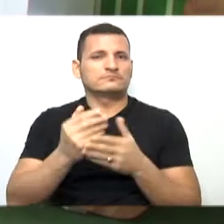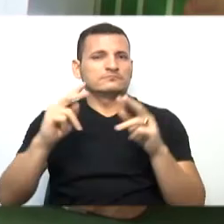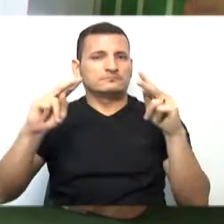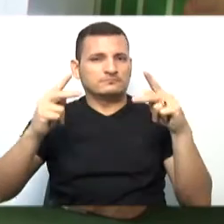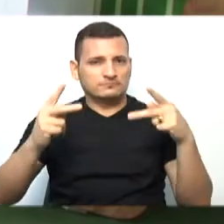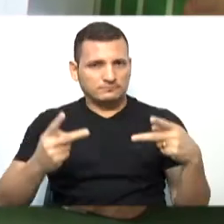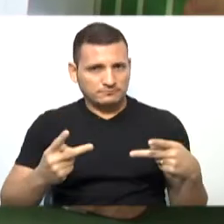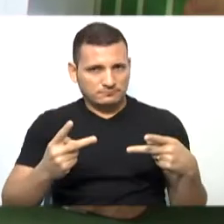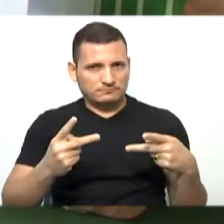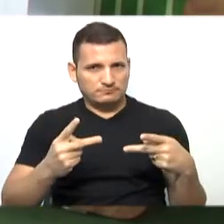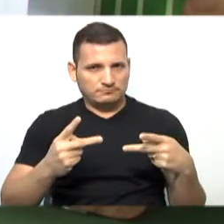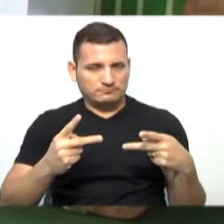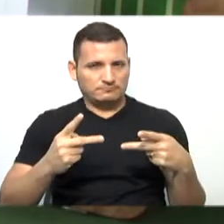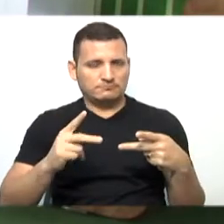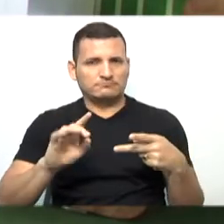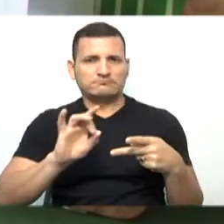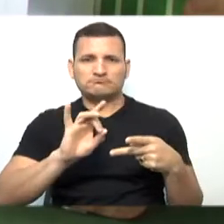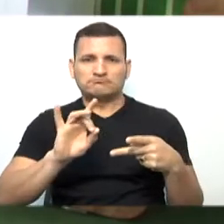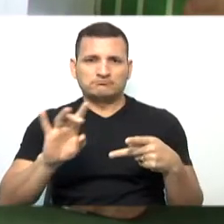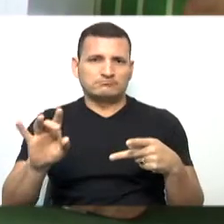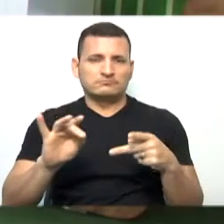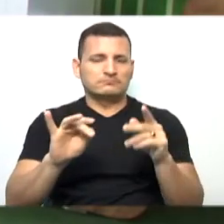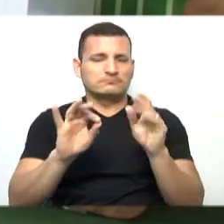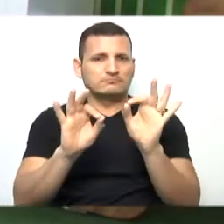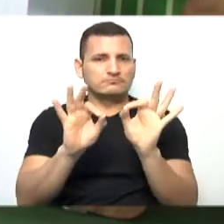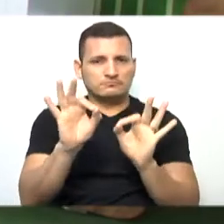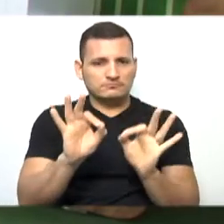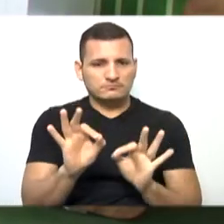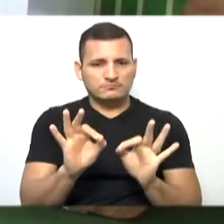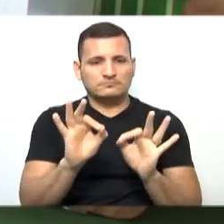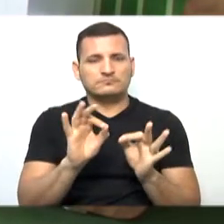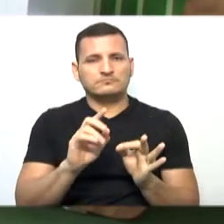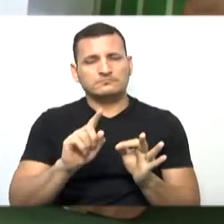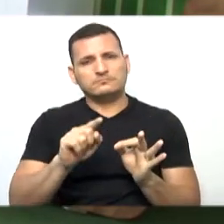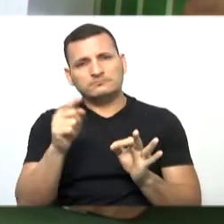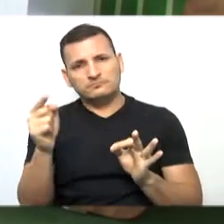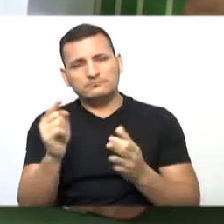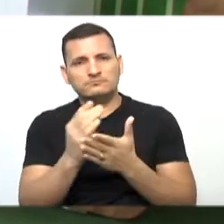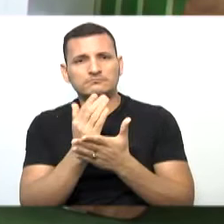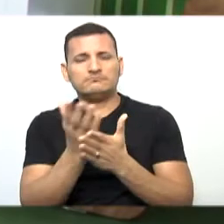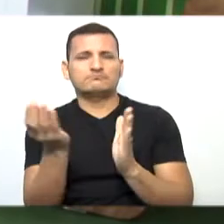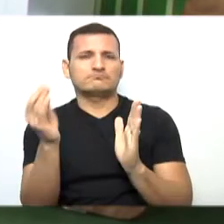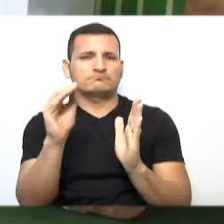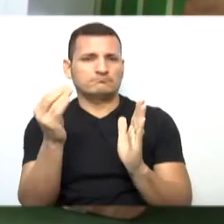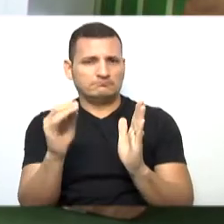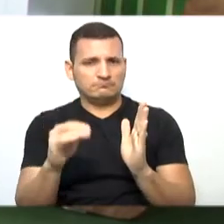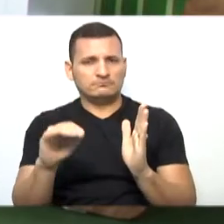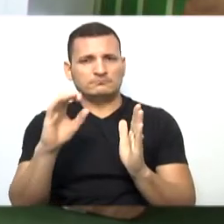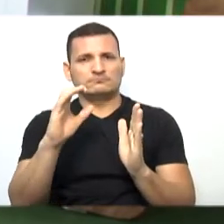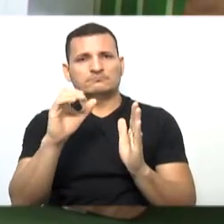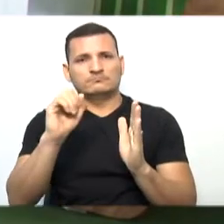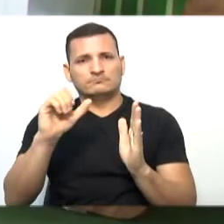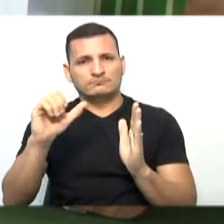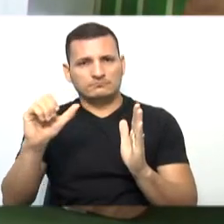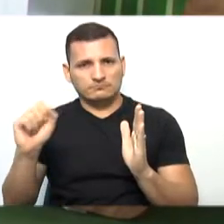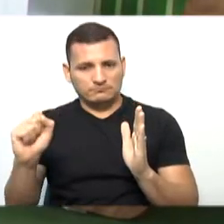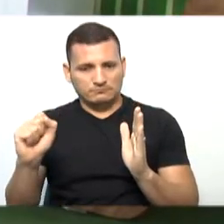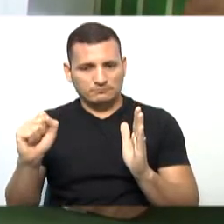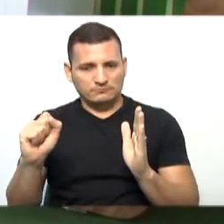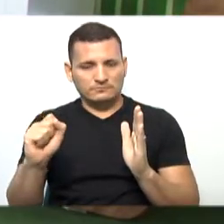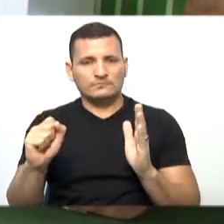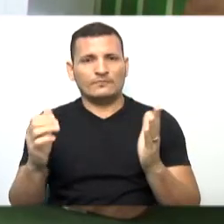uma página limpa, só com a formatação. Depois nós fomos criando alguns estilos em CSS e hoje nós